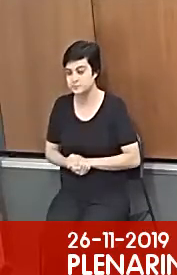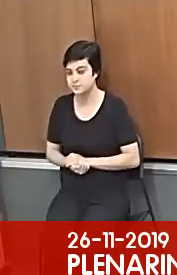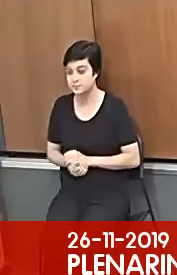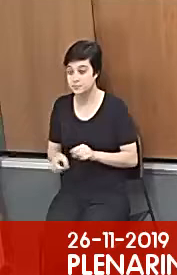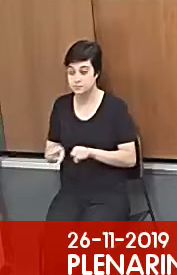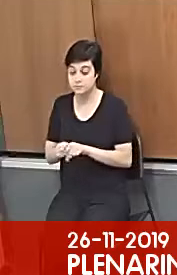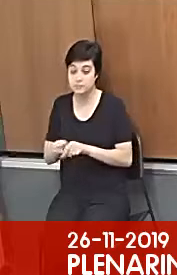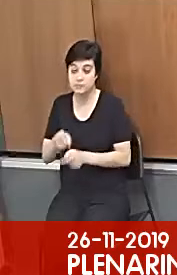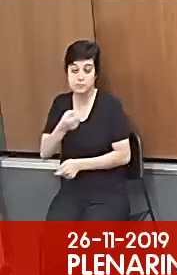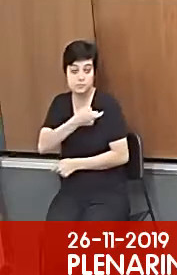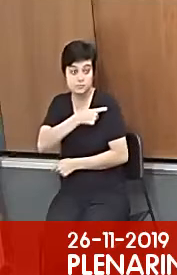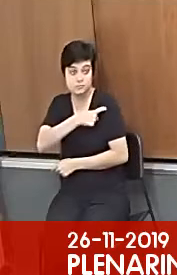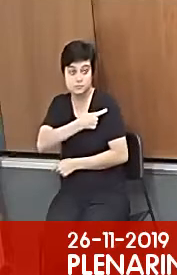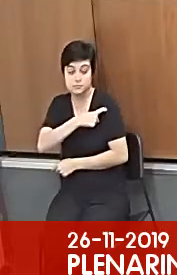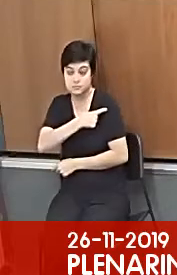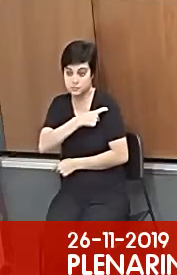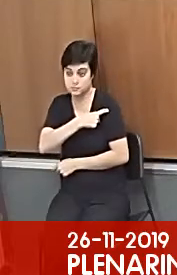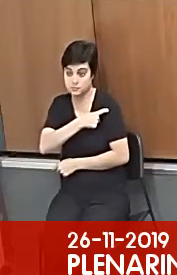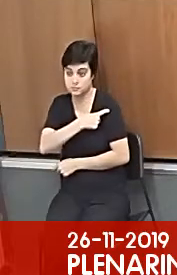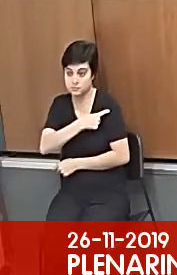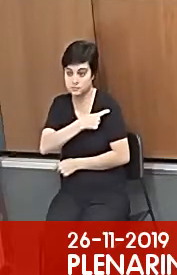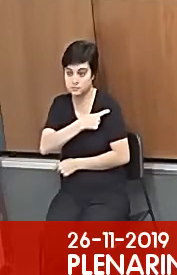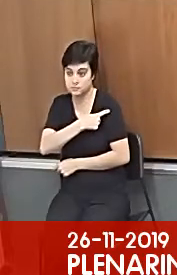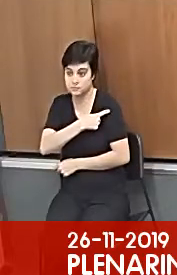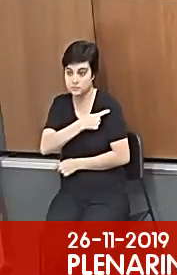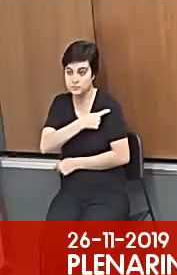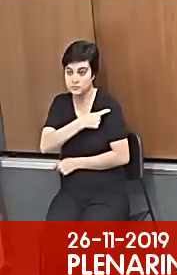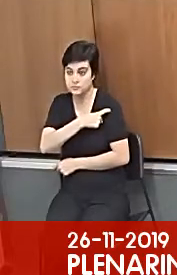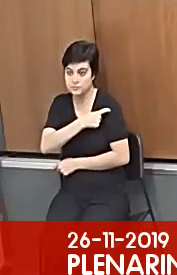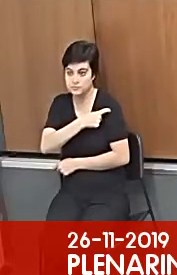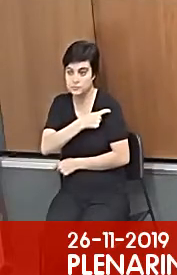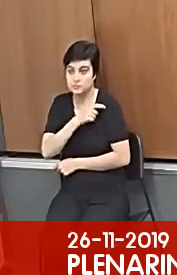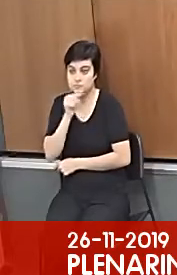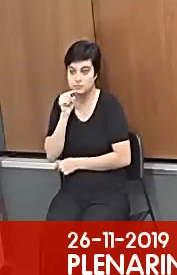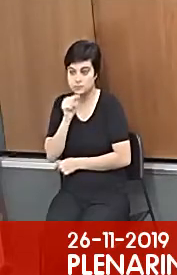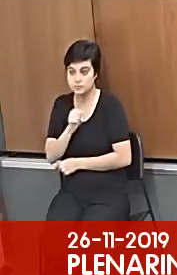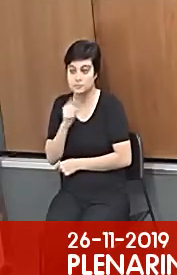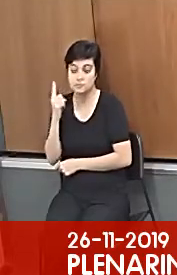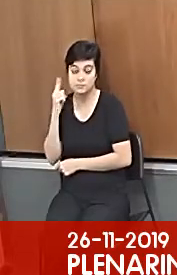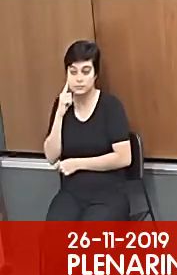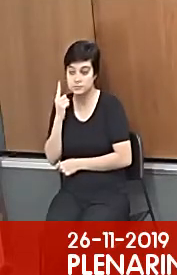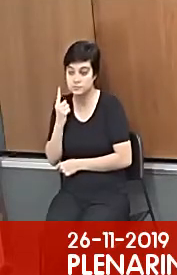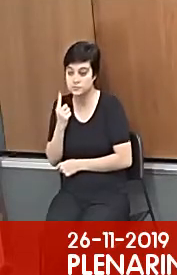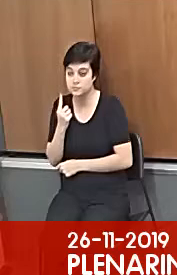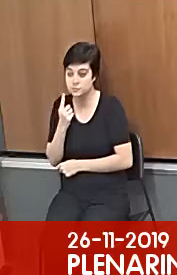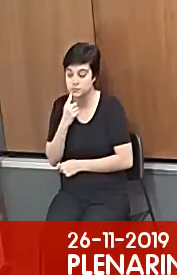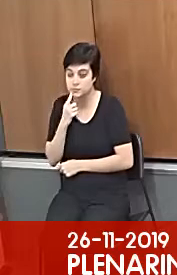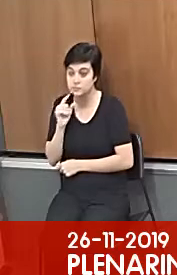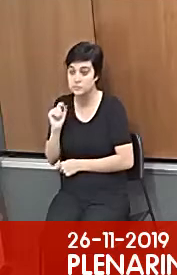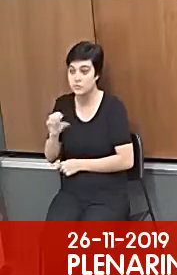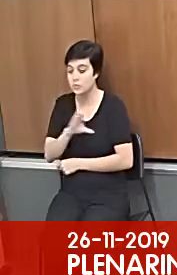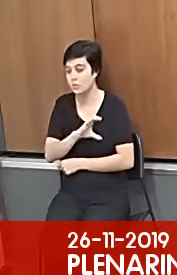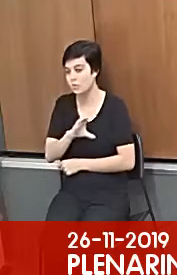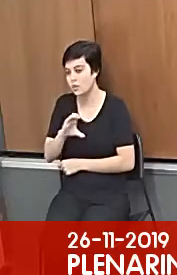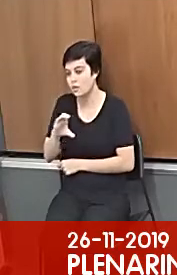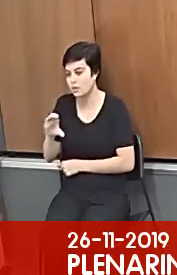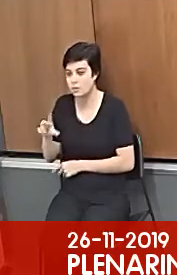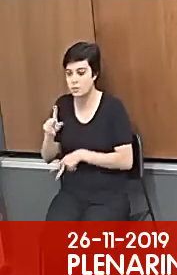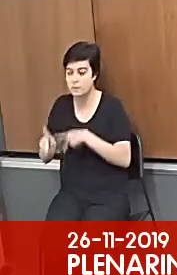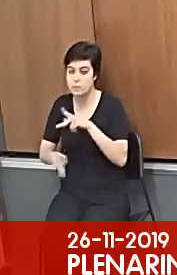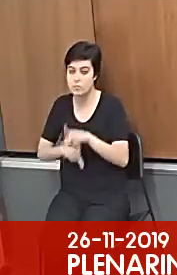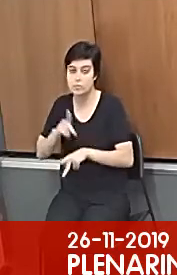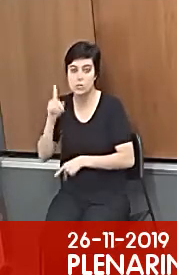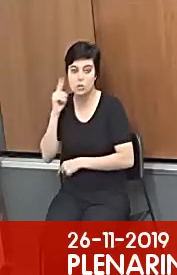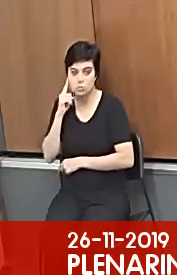a Crislaine também, aqui como surda. Ela é a coordenadora da nossa pastoral do surdo junto comigo. Muito bom.